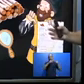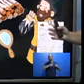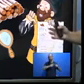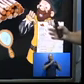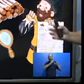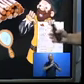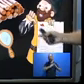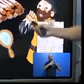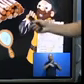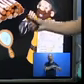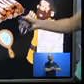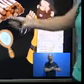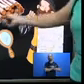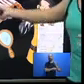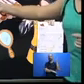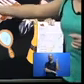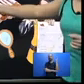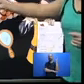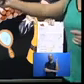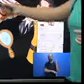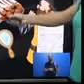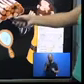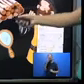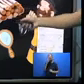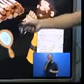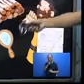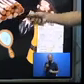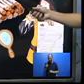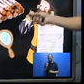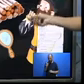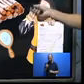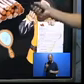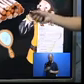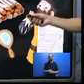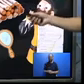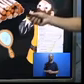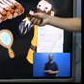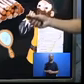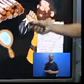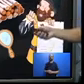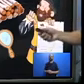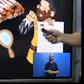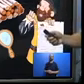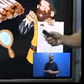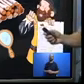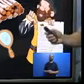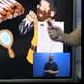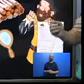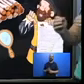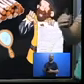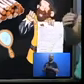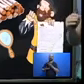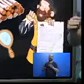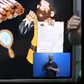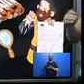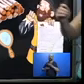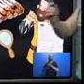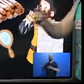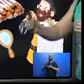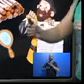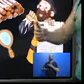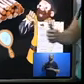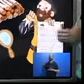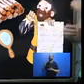que chamava? Tipo de troca entre portugueses e índios. Lembra que os portugueses